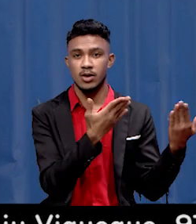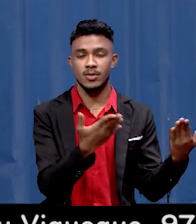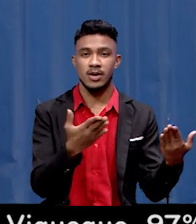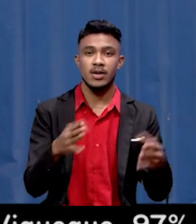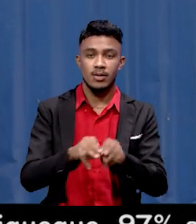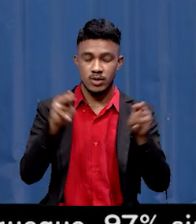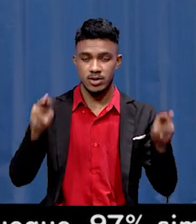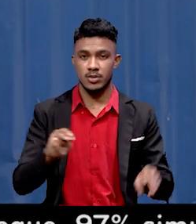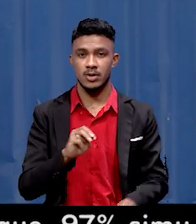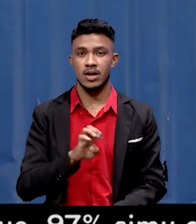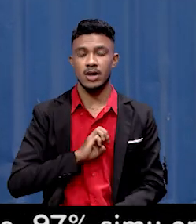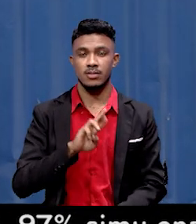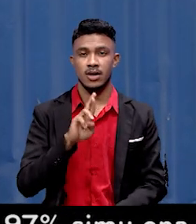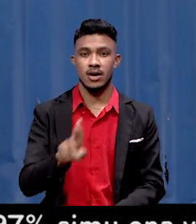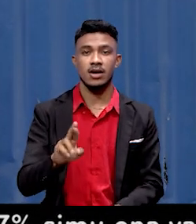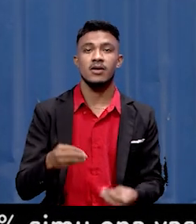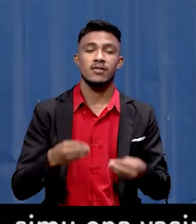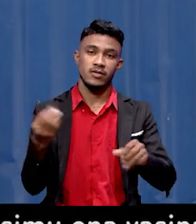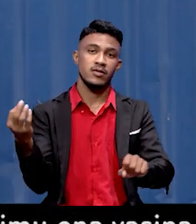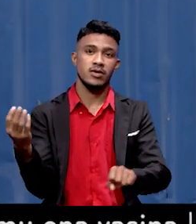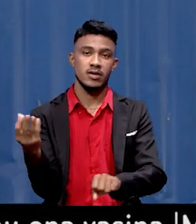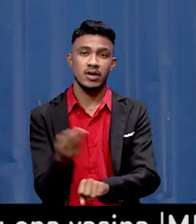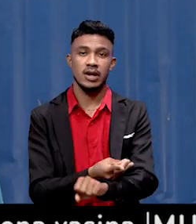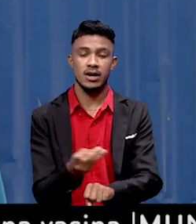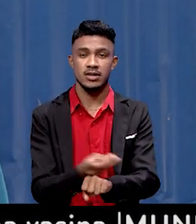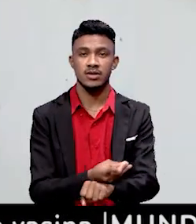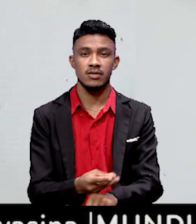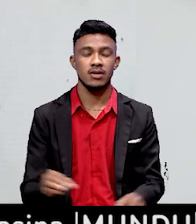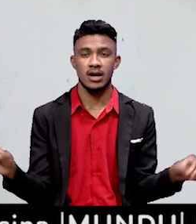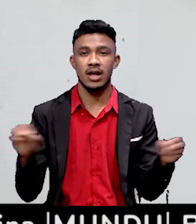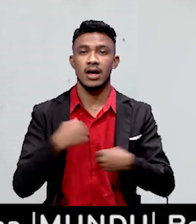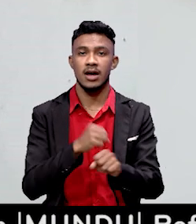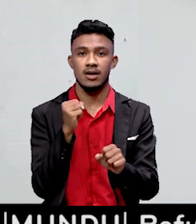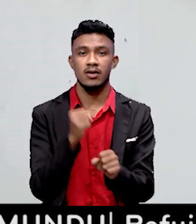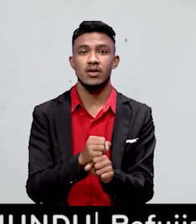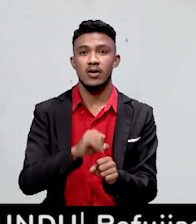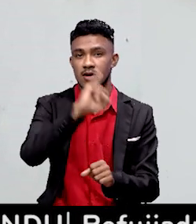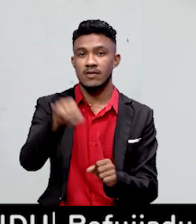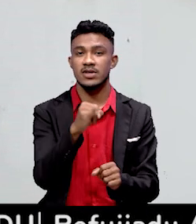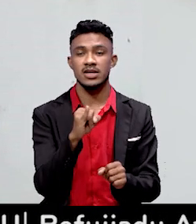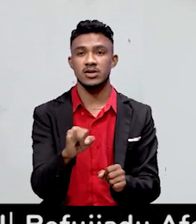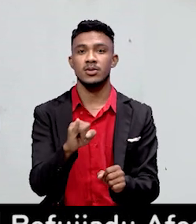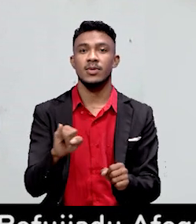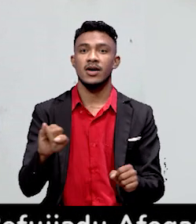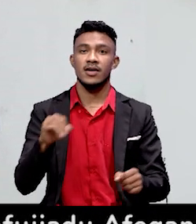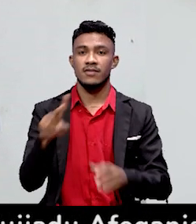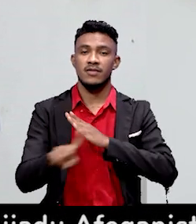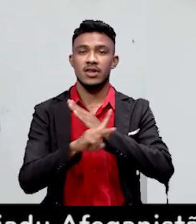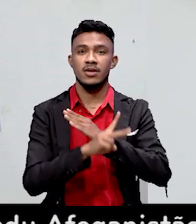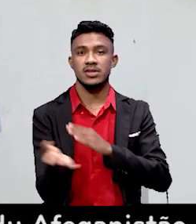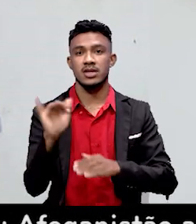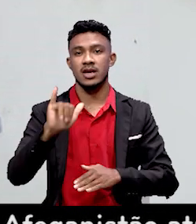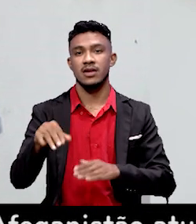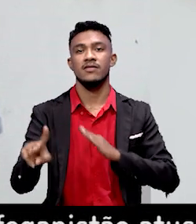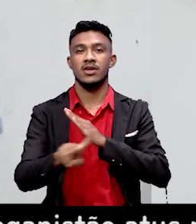Ramera, atuhato declaração, mai be realidade la iha, sira la hal investigação ba vítima sira, mai be hateten ba vítima